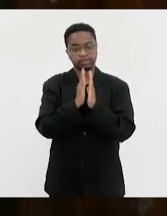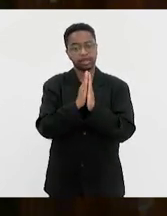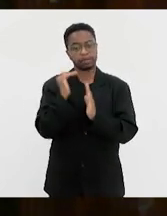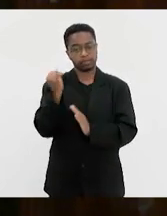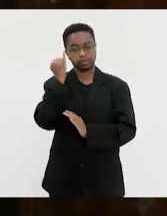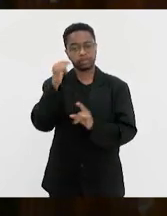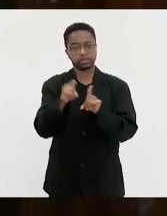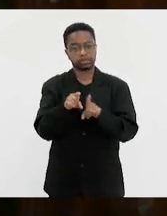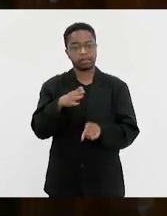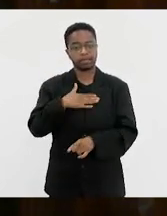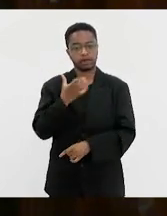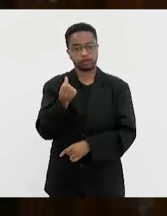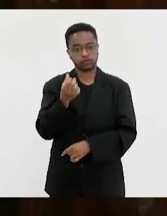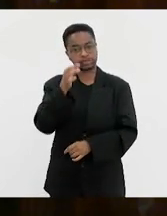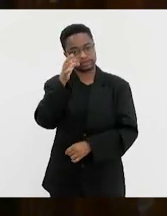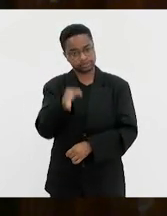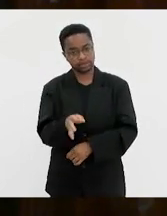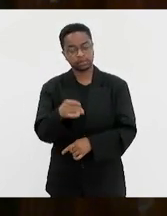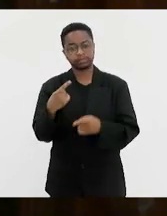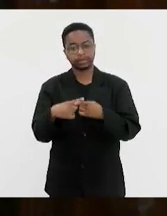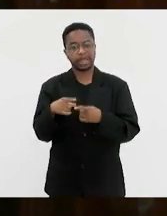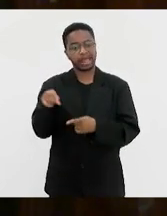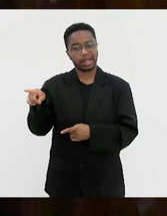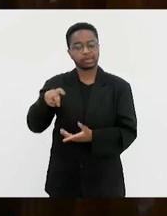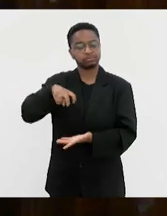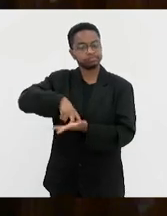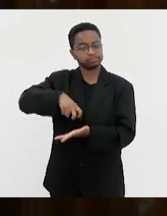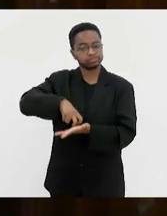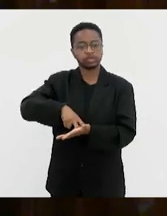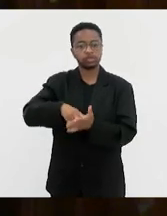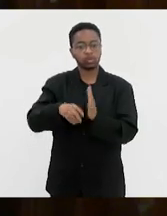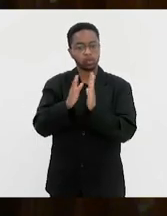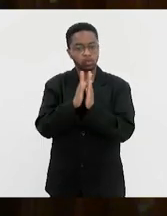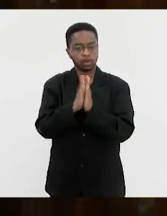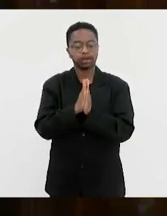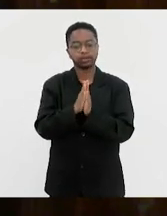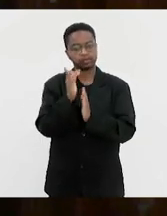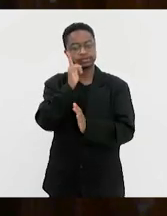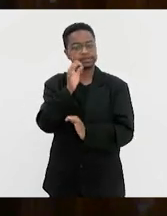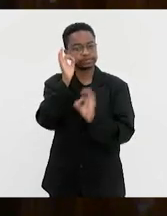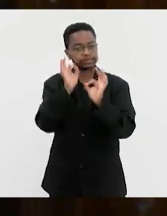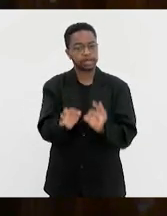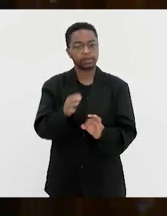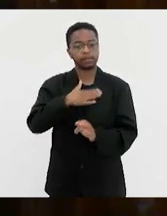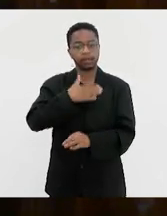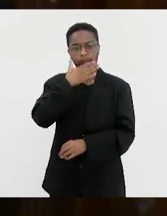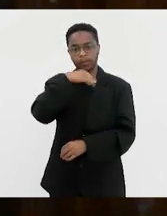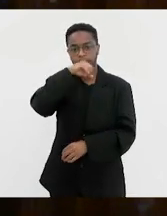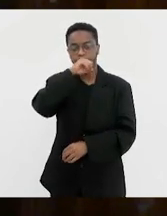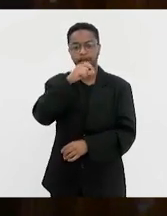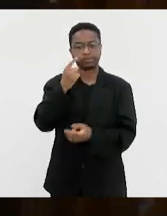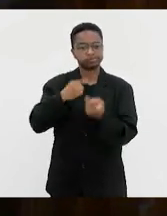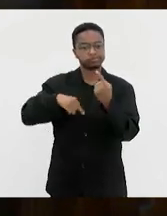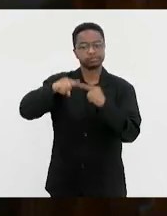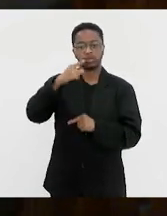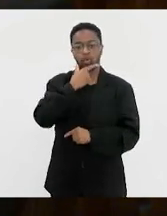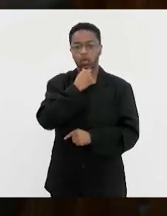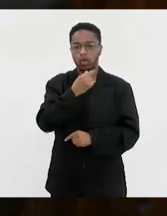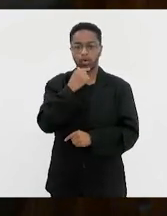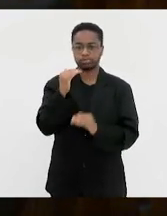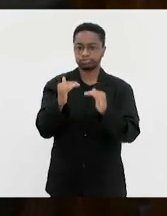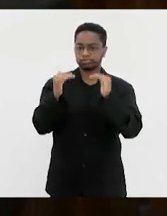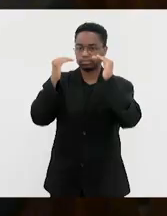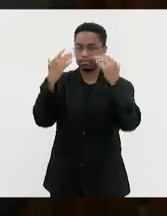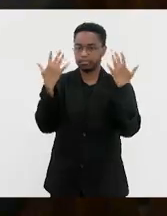certa, as preces dela de joelho deram efeito, que o meu pai se tornou um grande homem. Parabéns, pai, que